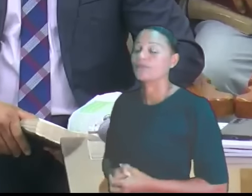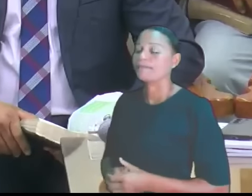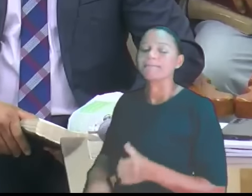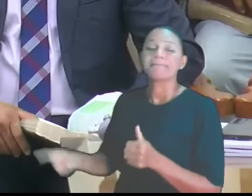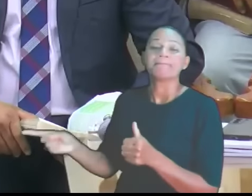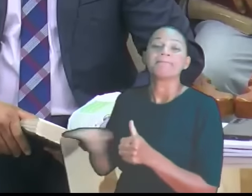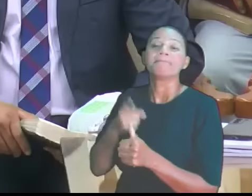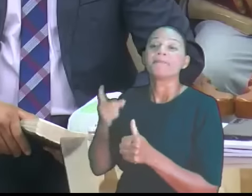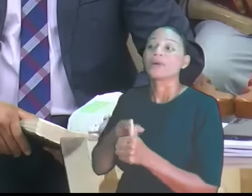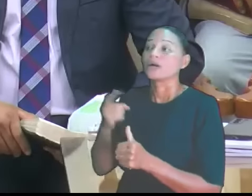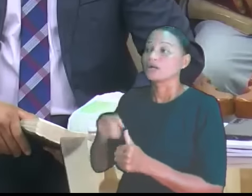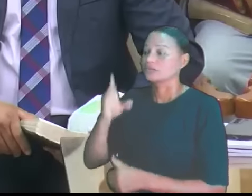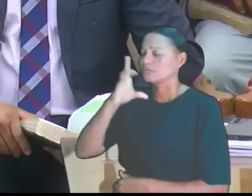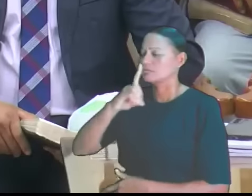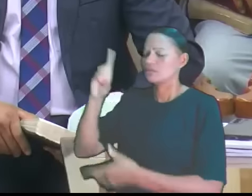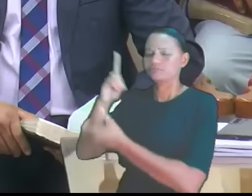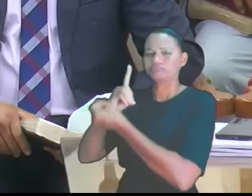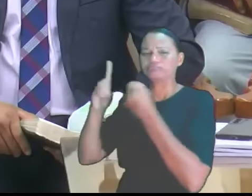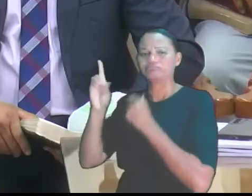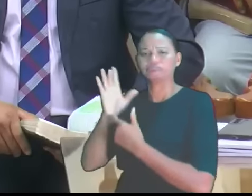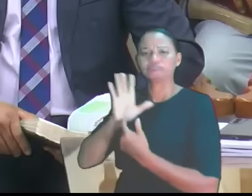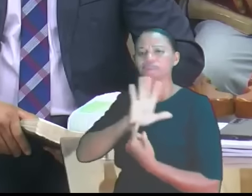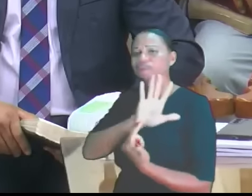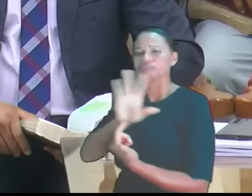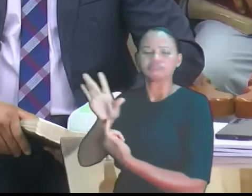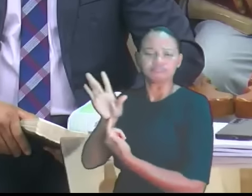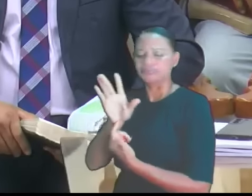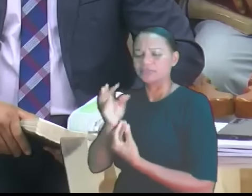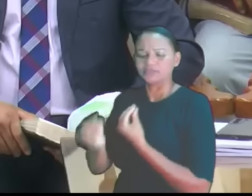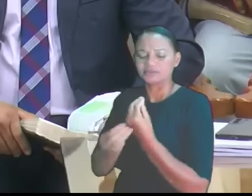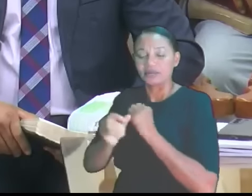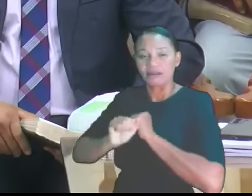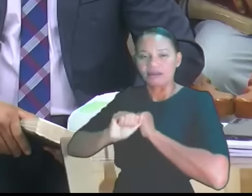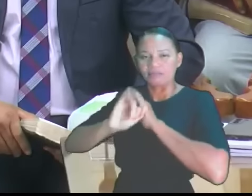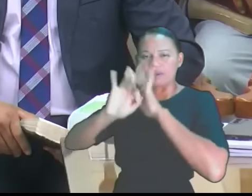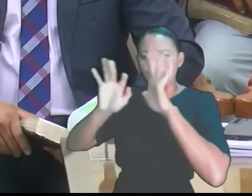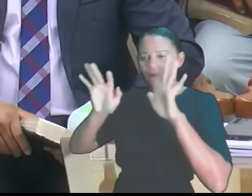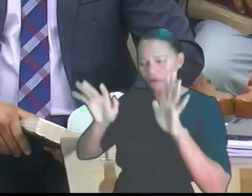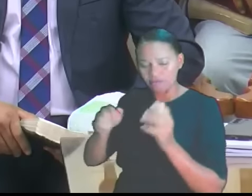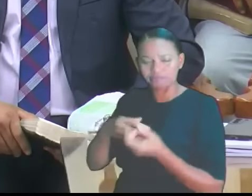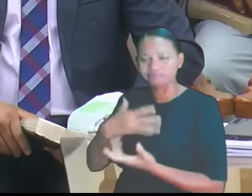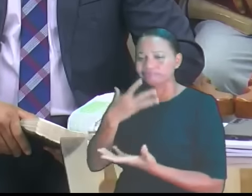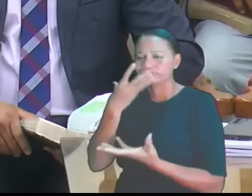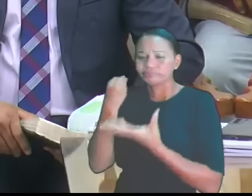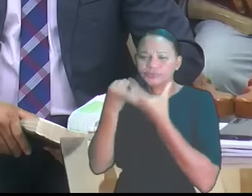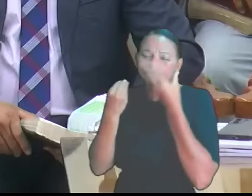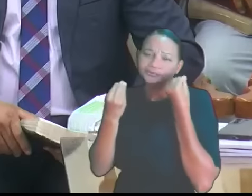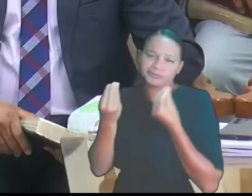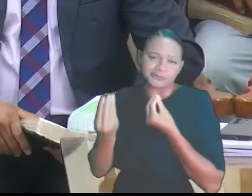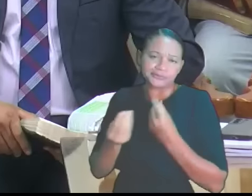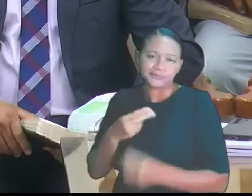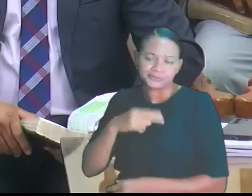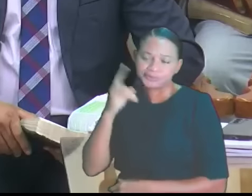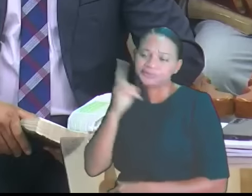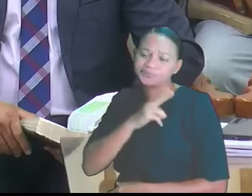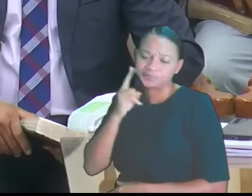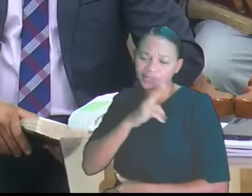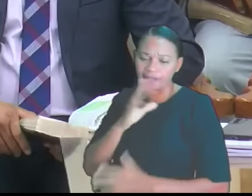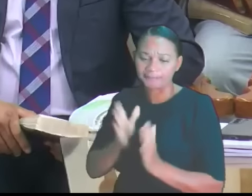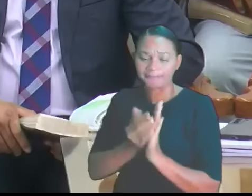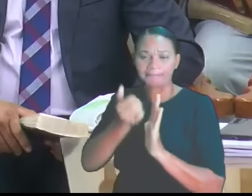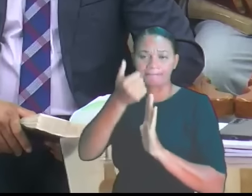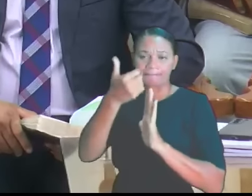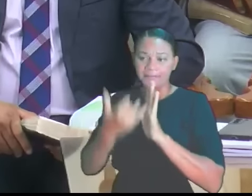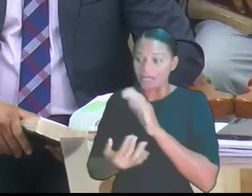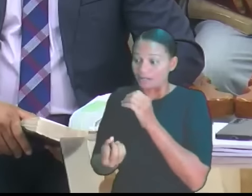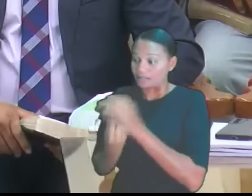primeira vez Deus se revela dessa forma tão clara, vamos esquecer o Gênesis, porque a Bíblia diz que Deus, quando